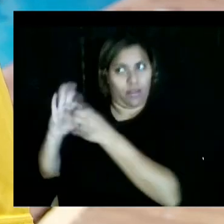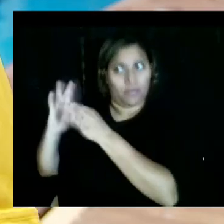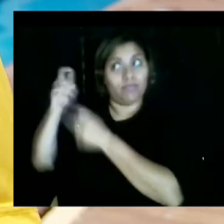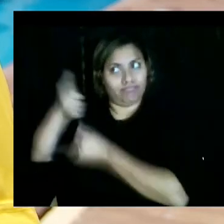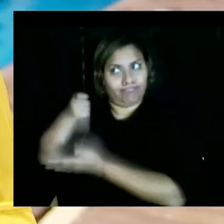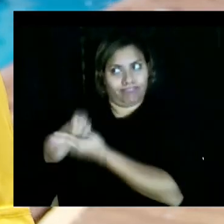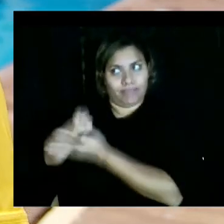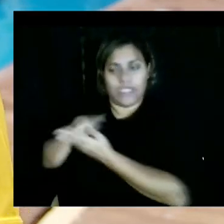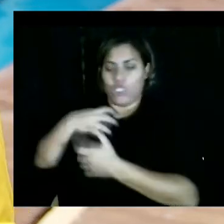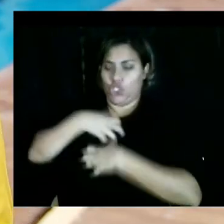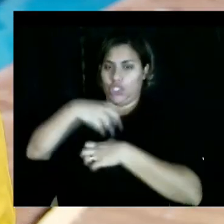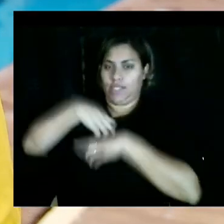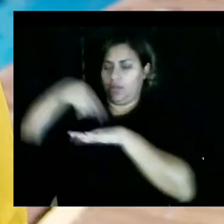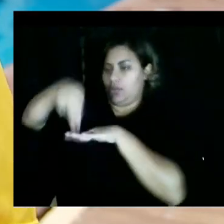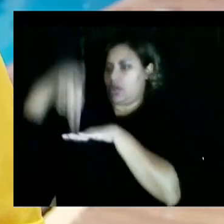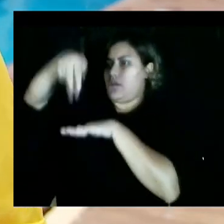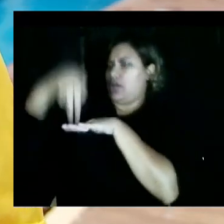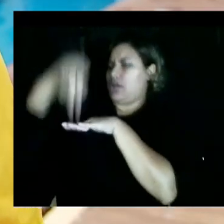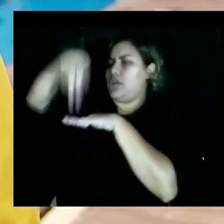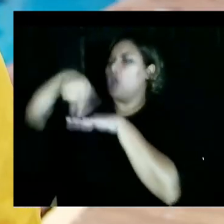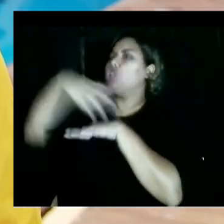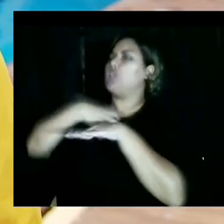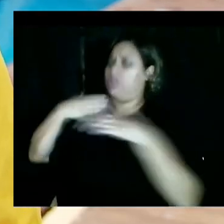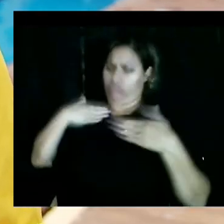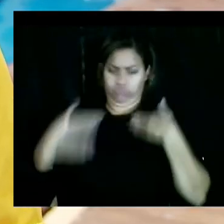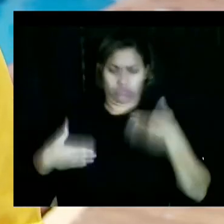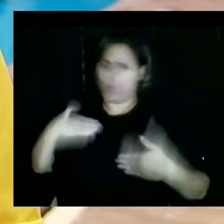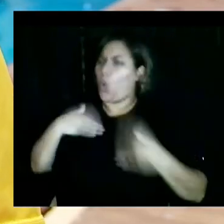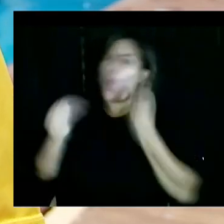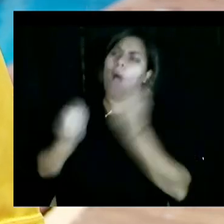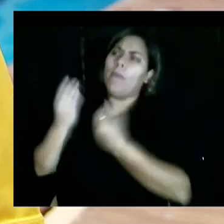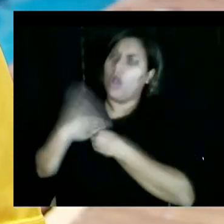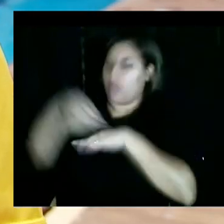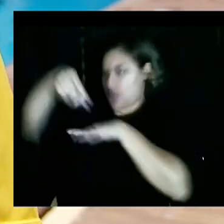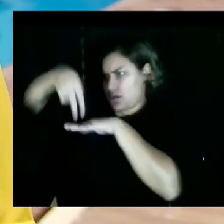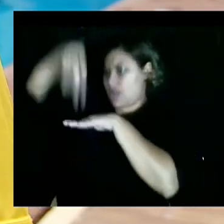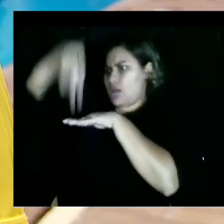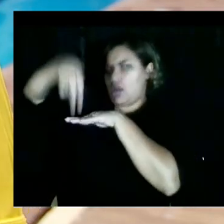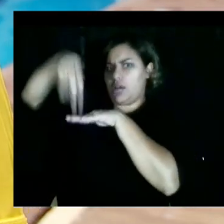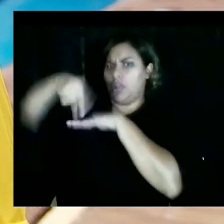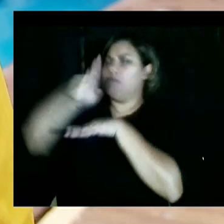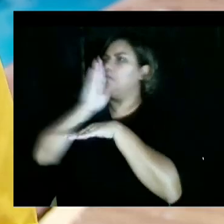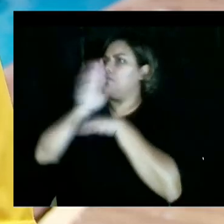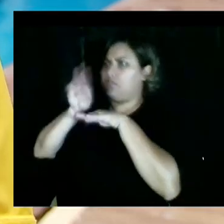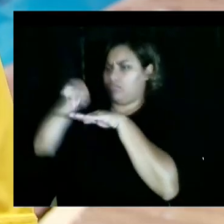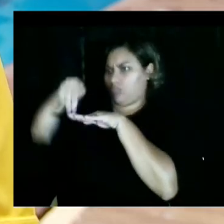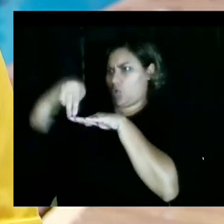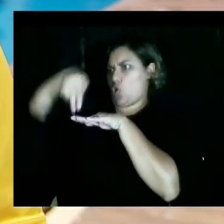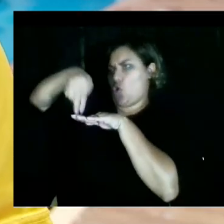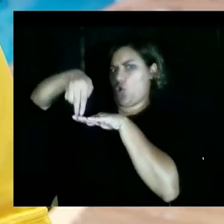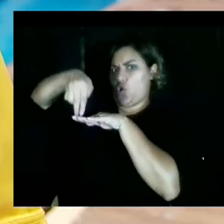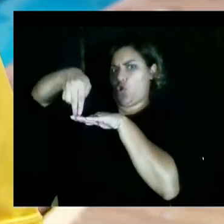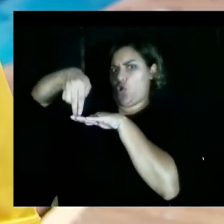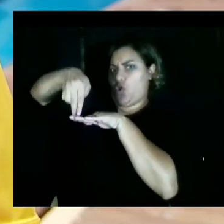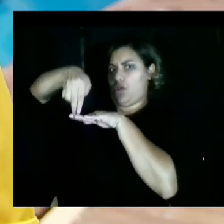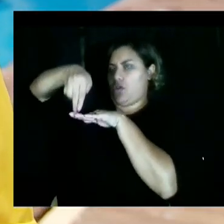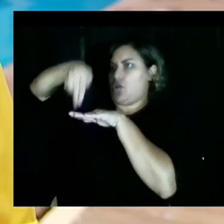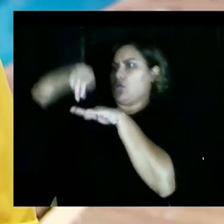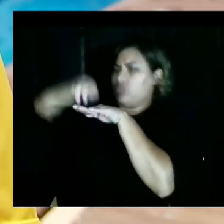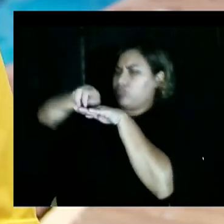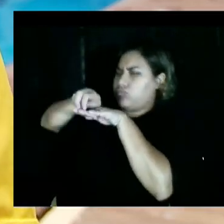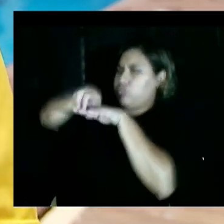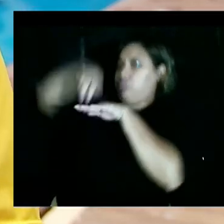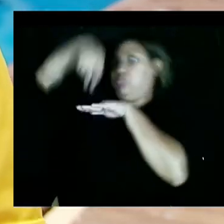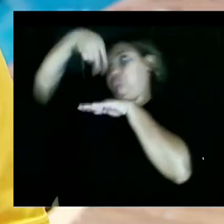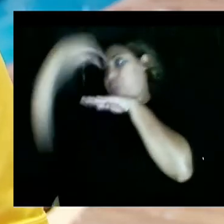posições. Então você pode realizar um salto numa posição grupada, que é uma posição fetal, você pode fazer